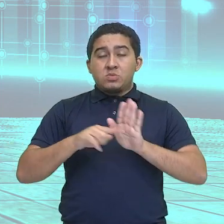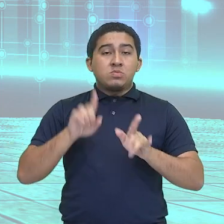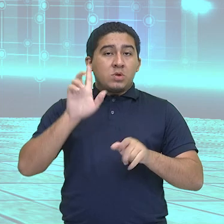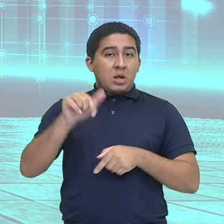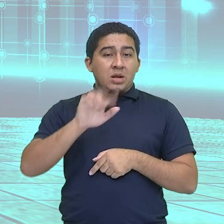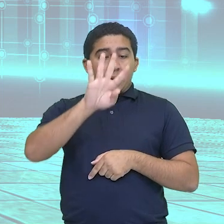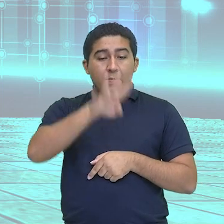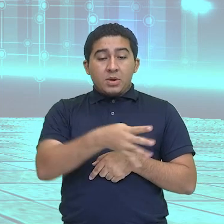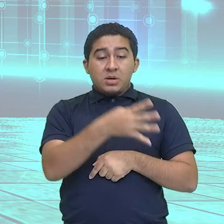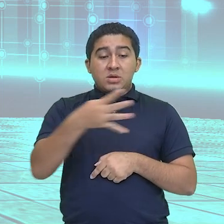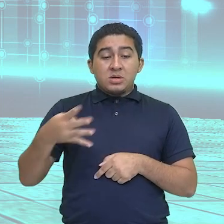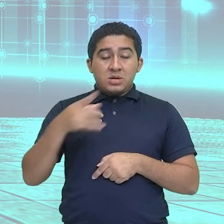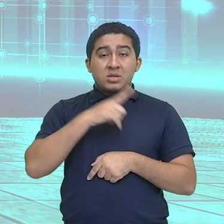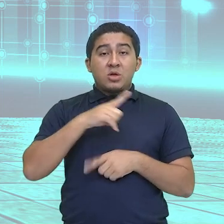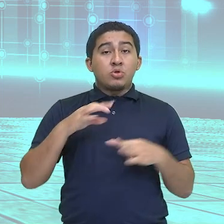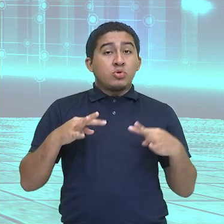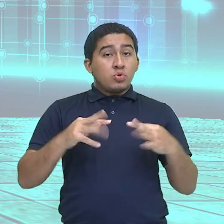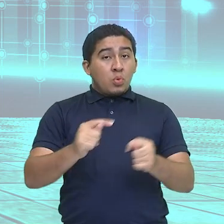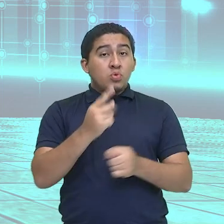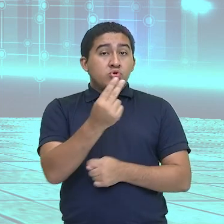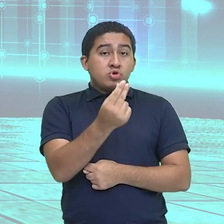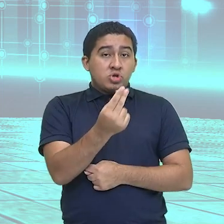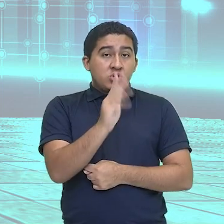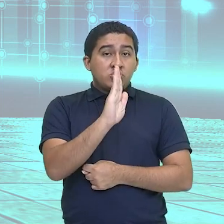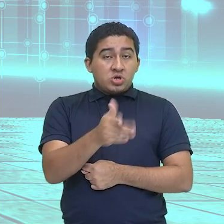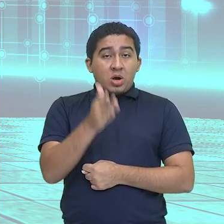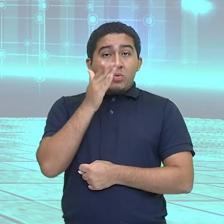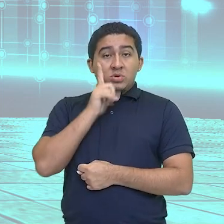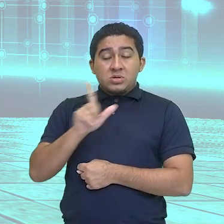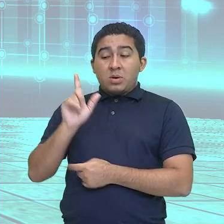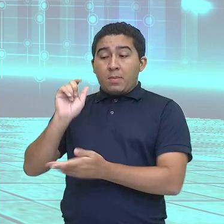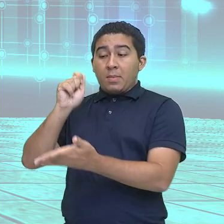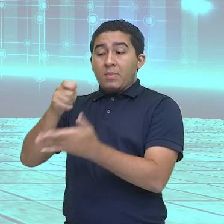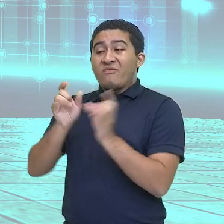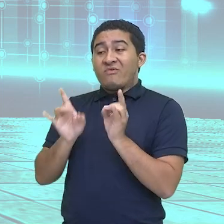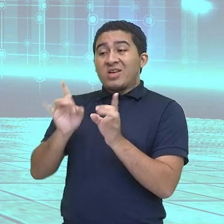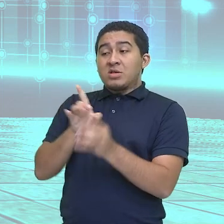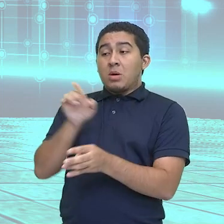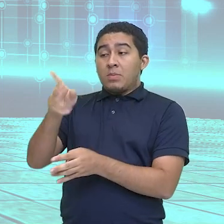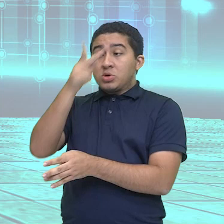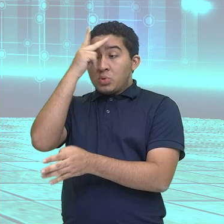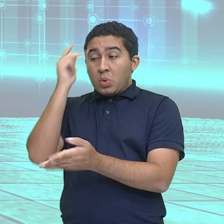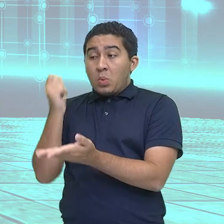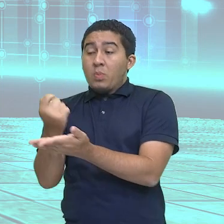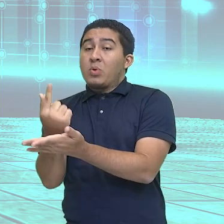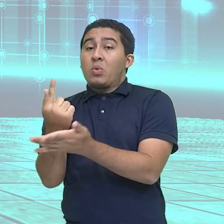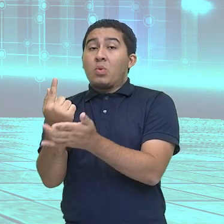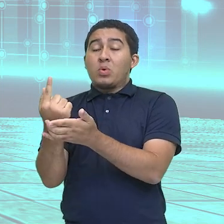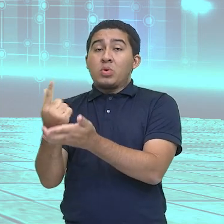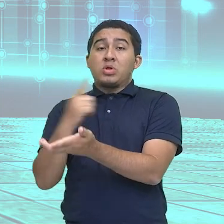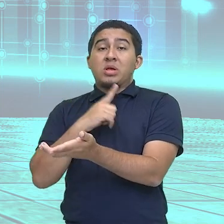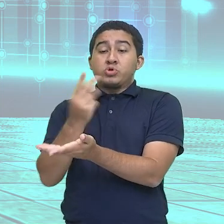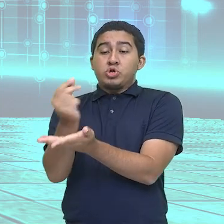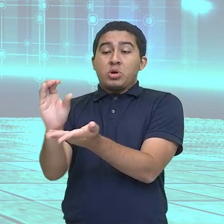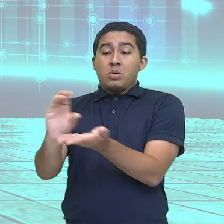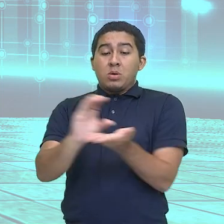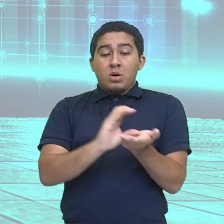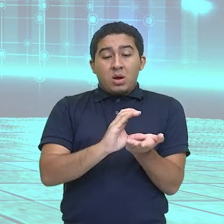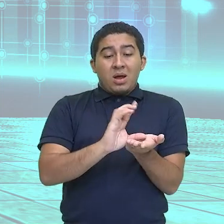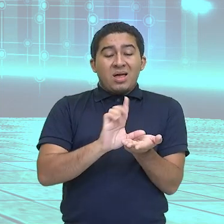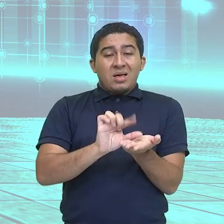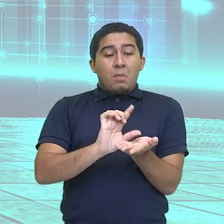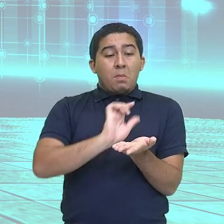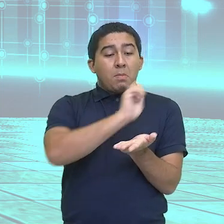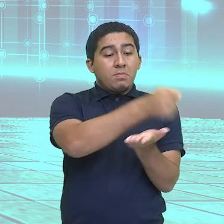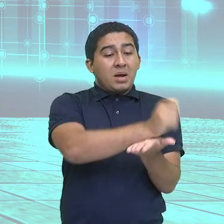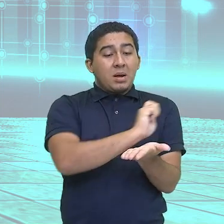né, toda a receita, né, tudo aquilo que foi arrecadado ali com as vendas, né? E aí você subtrai com aquilo que você